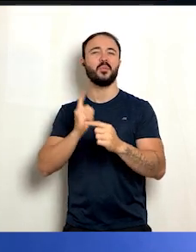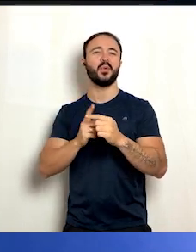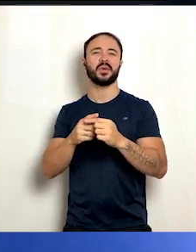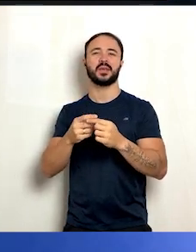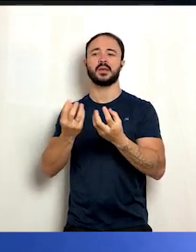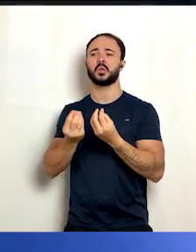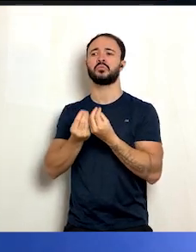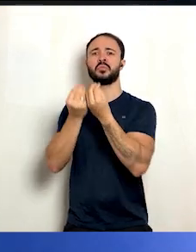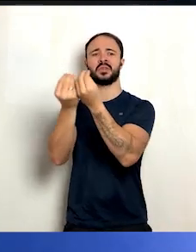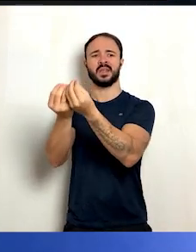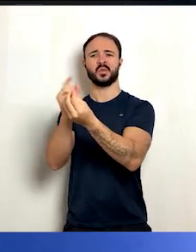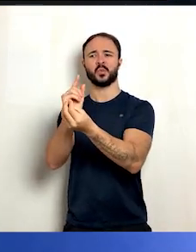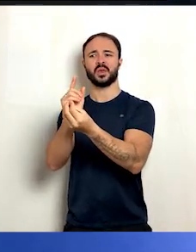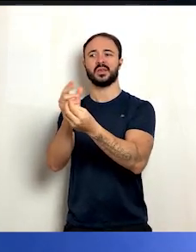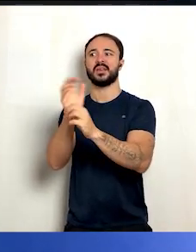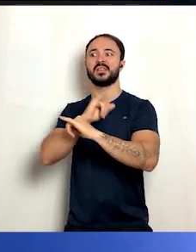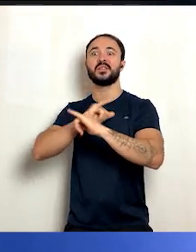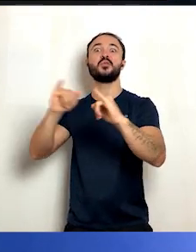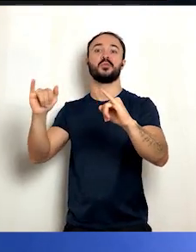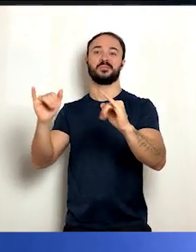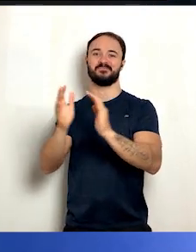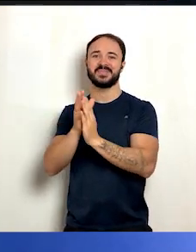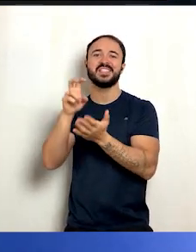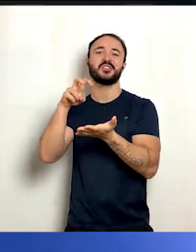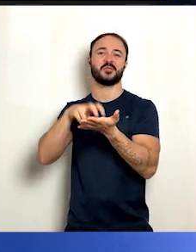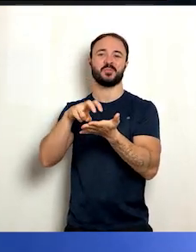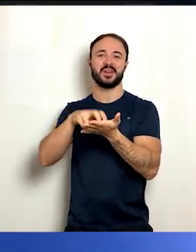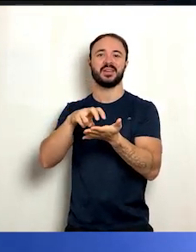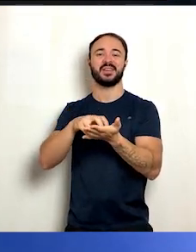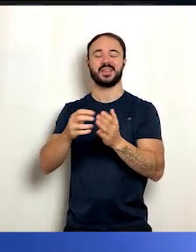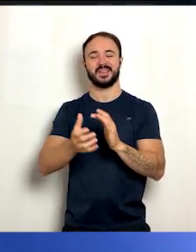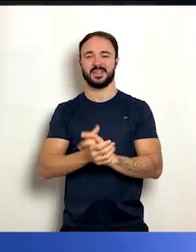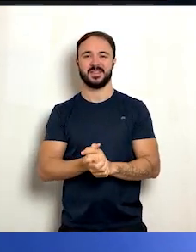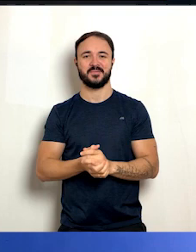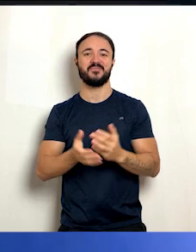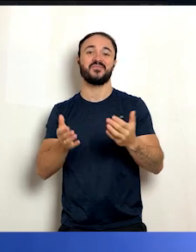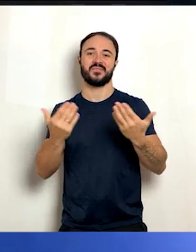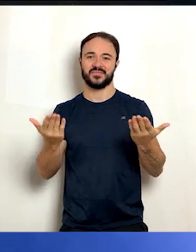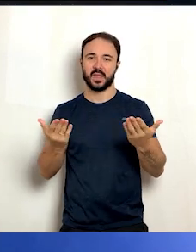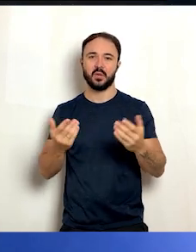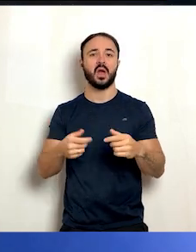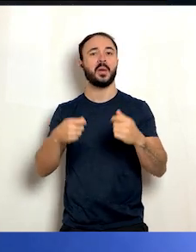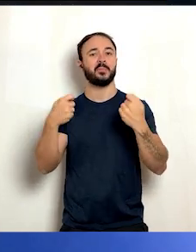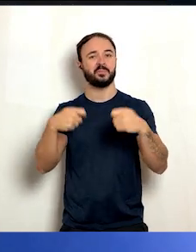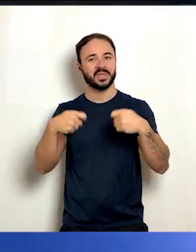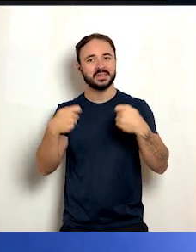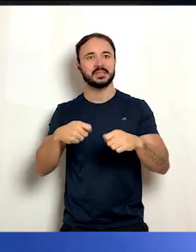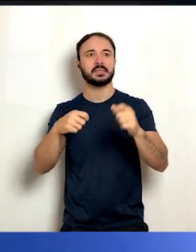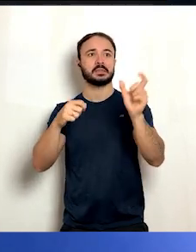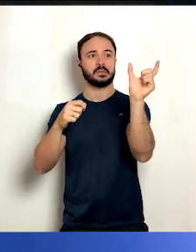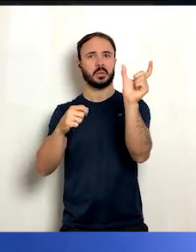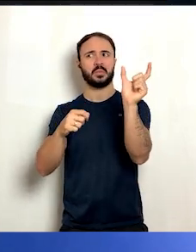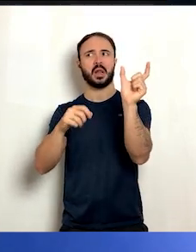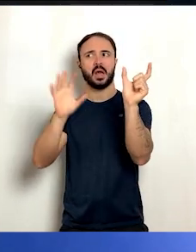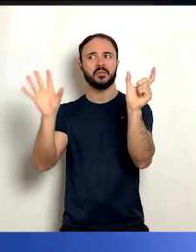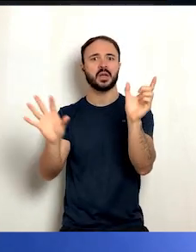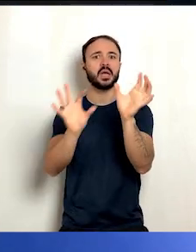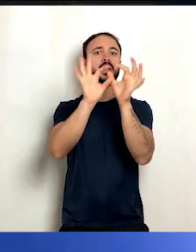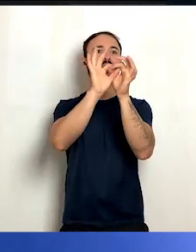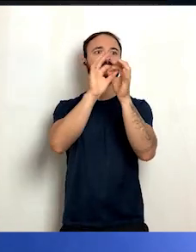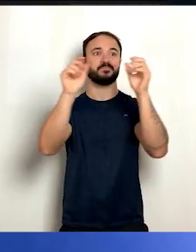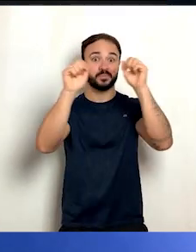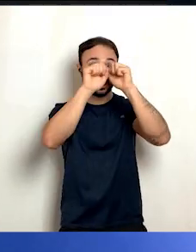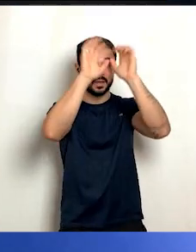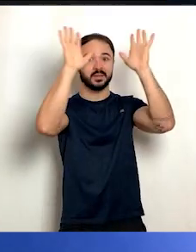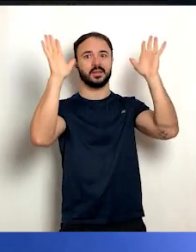o quê? A notícia de manhã. Então, dei a notícia. Portanto, neste caso, temos um verbo transitivo